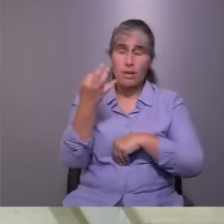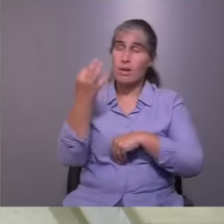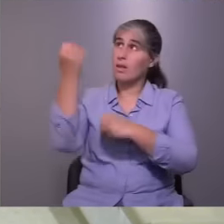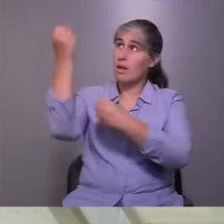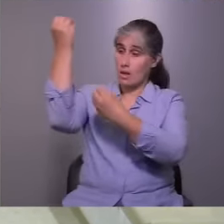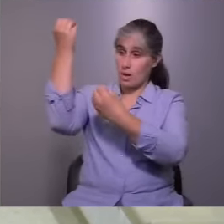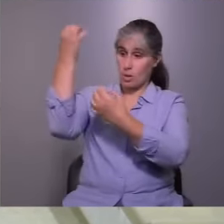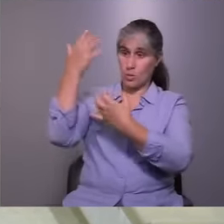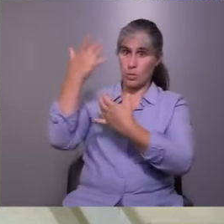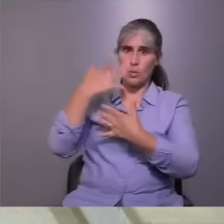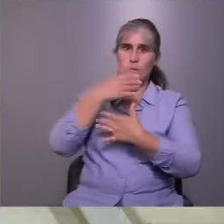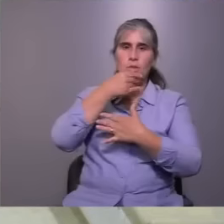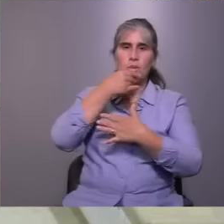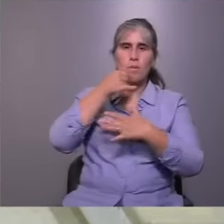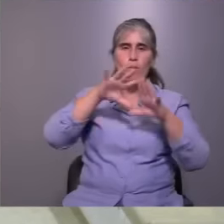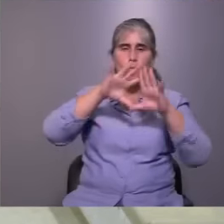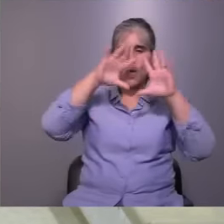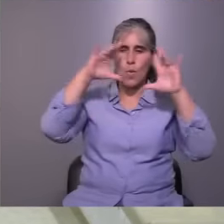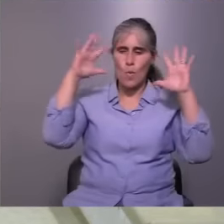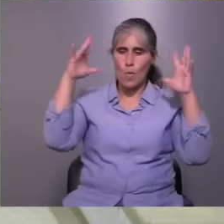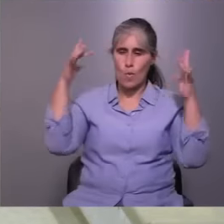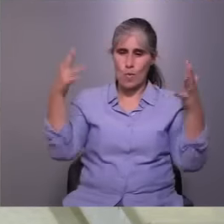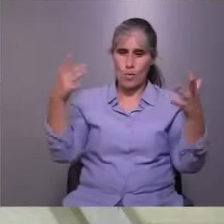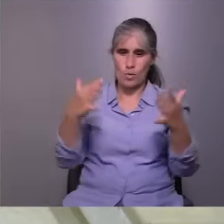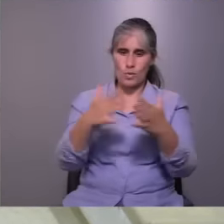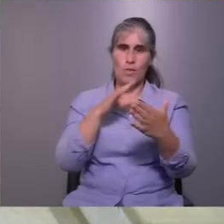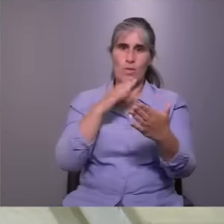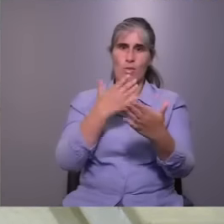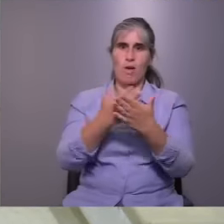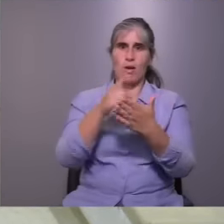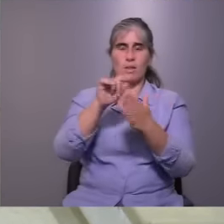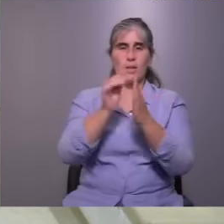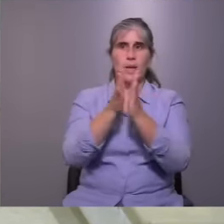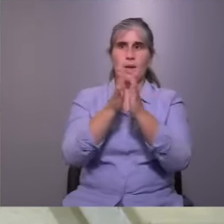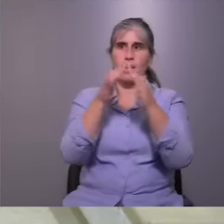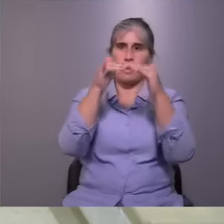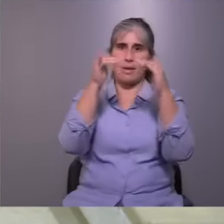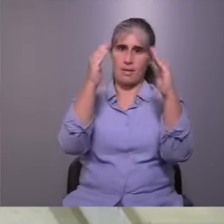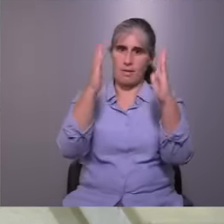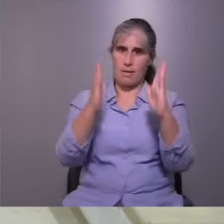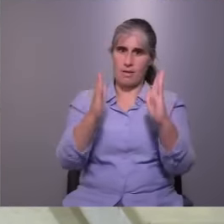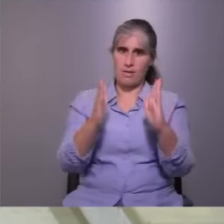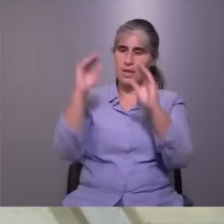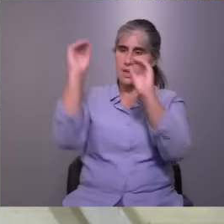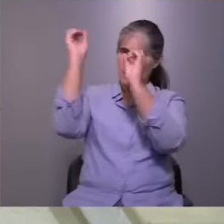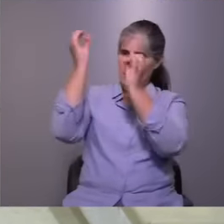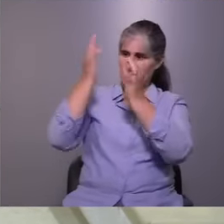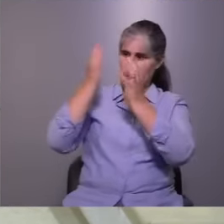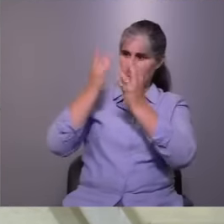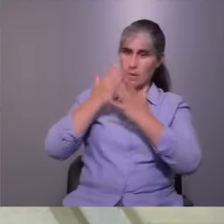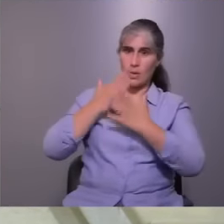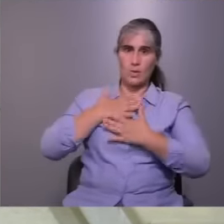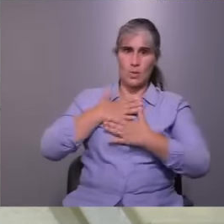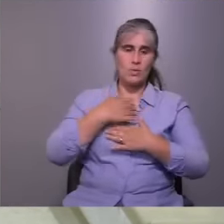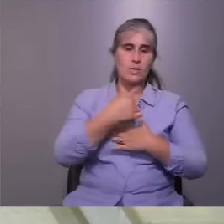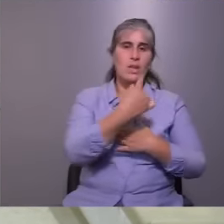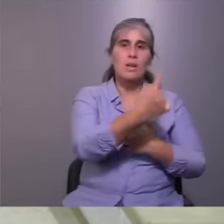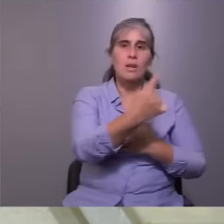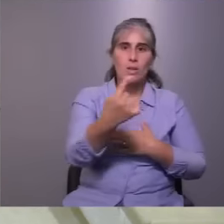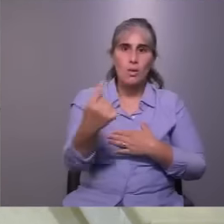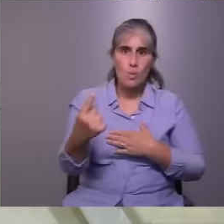Deus. Ele é de facto a luz que vem ao mundo, que ilumina toda a